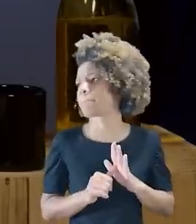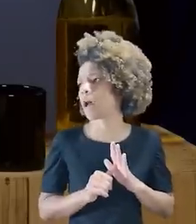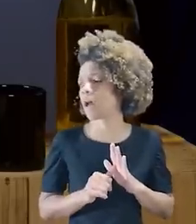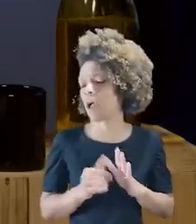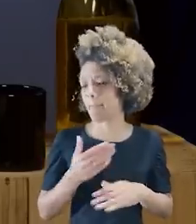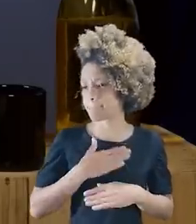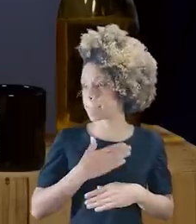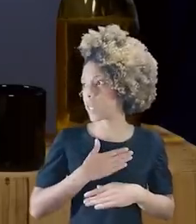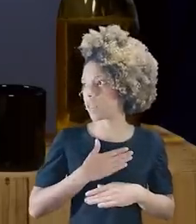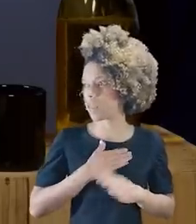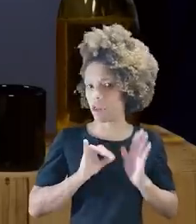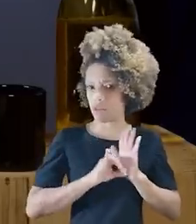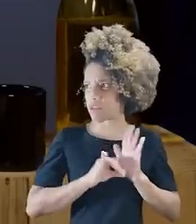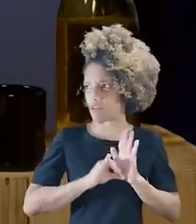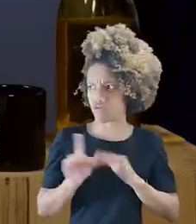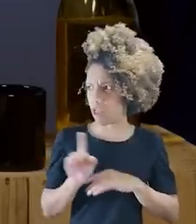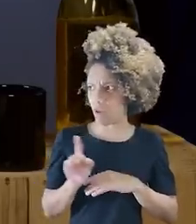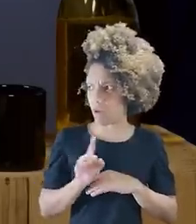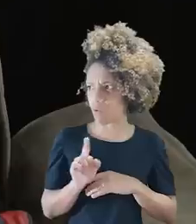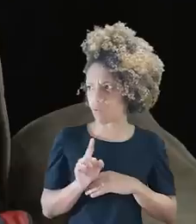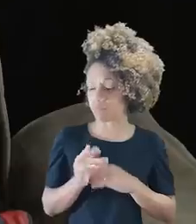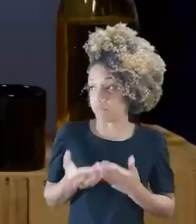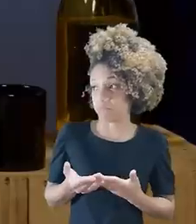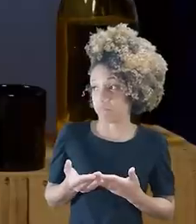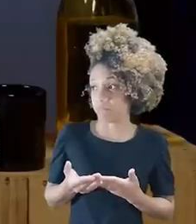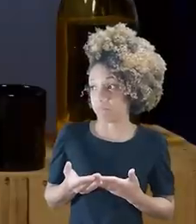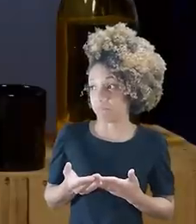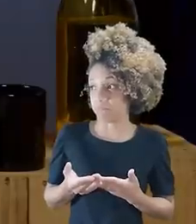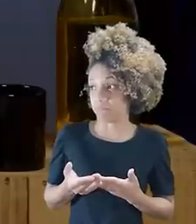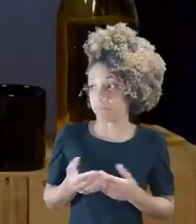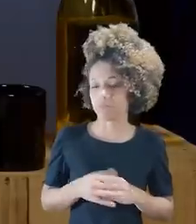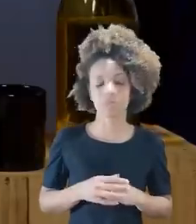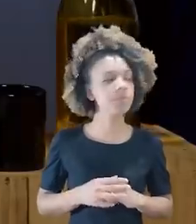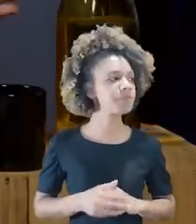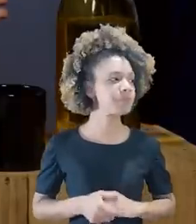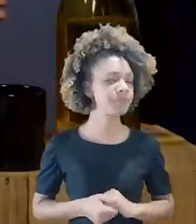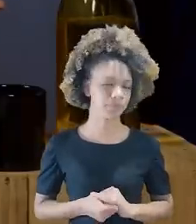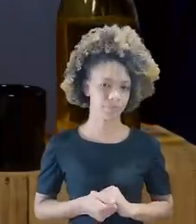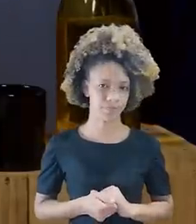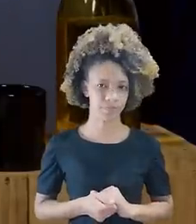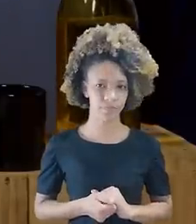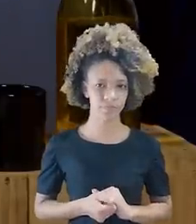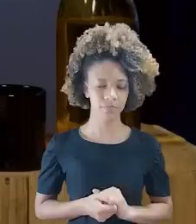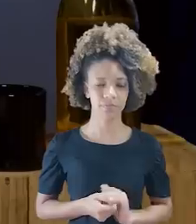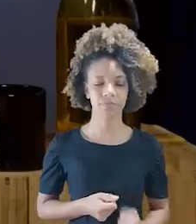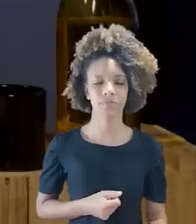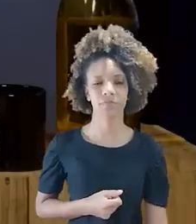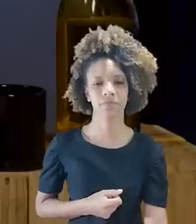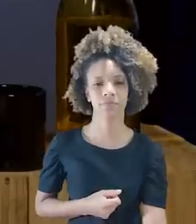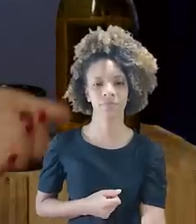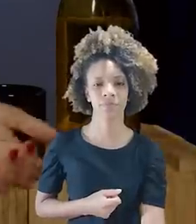roubar de mim mesma só que eu não sabia era muito nova eu não sabia